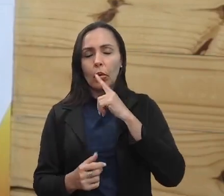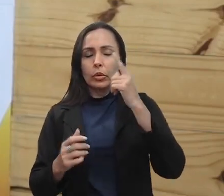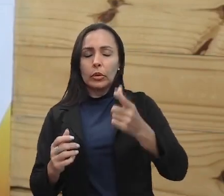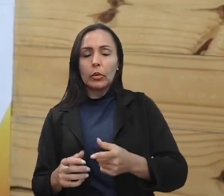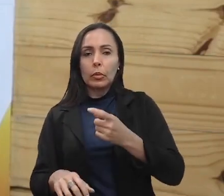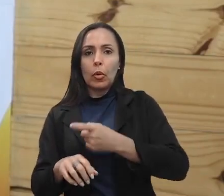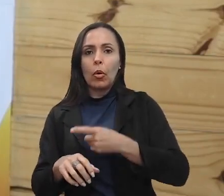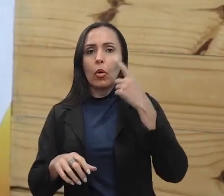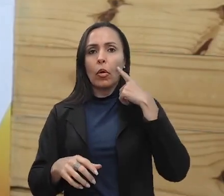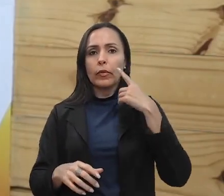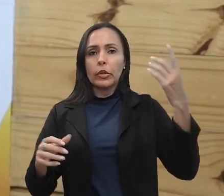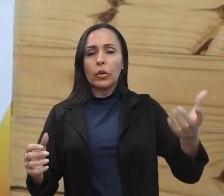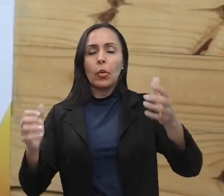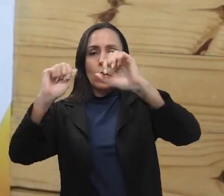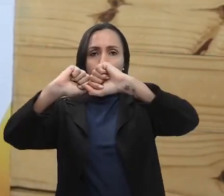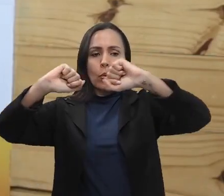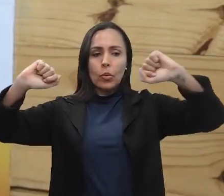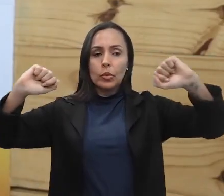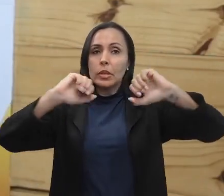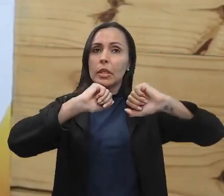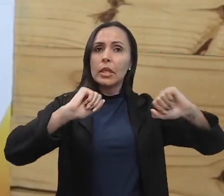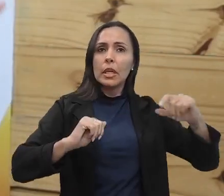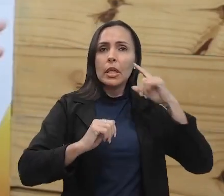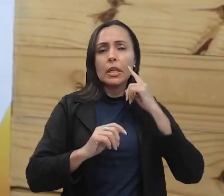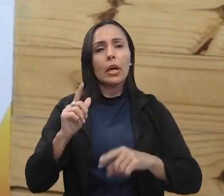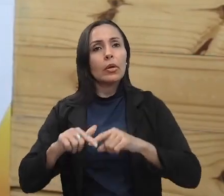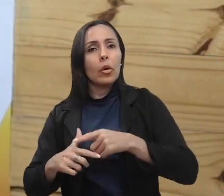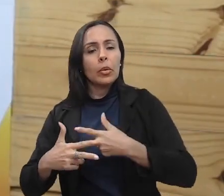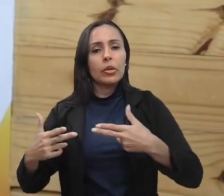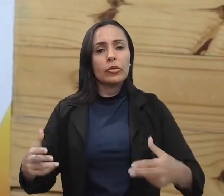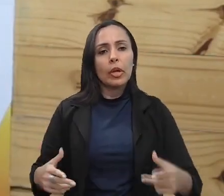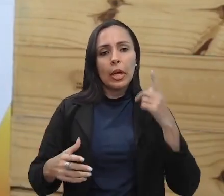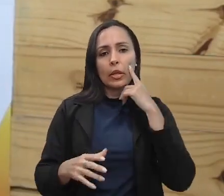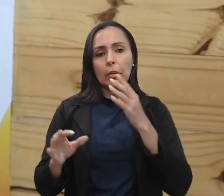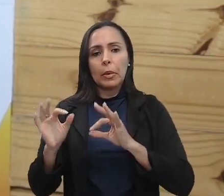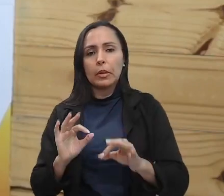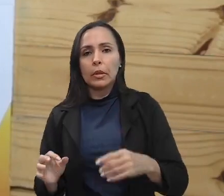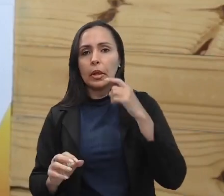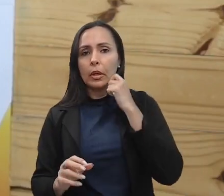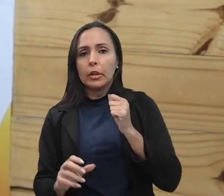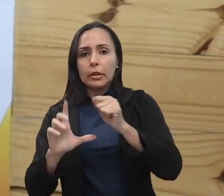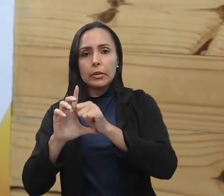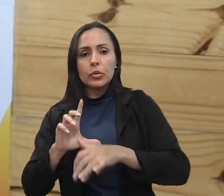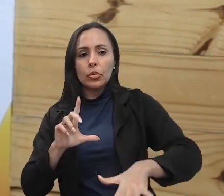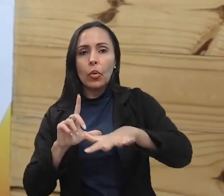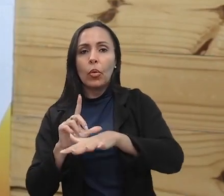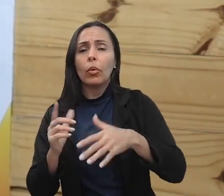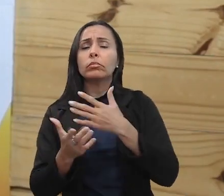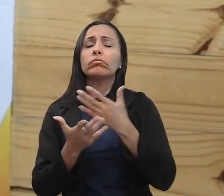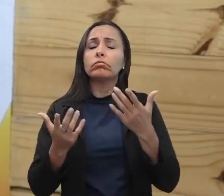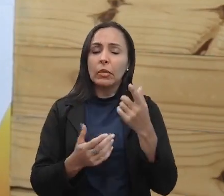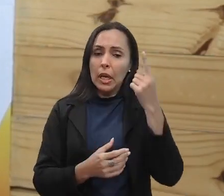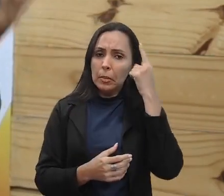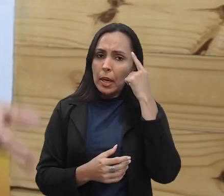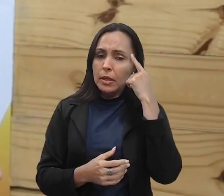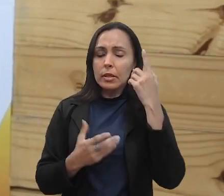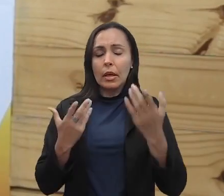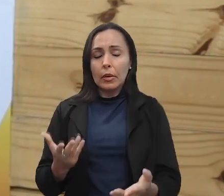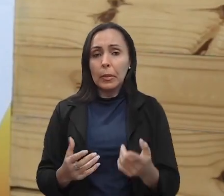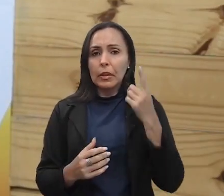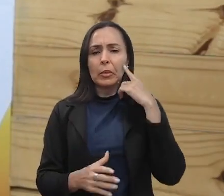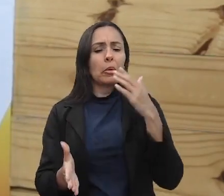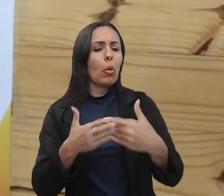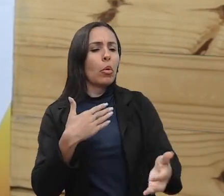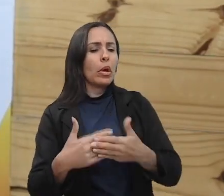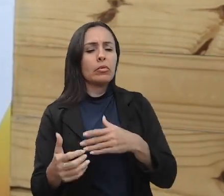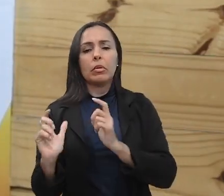cortinas, objetos decorativos, a questão de equipamentos de multimídia, de som. Imagina a gente colocar isso de forma aleatória, não